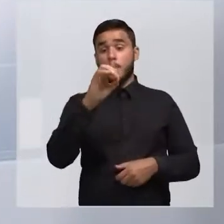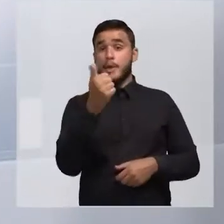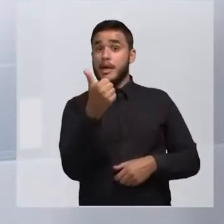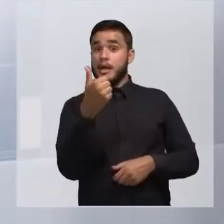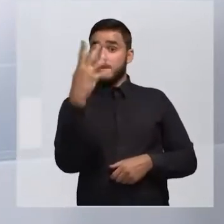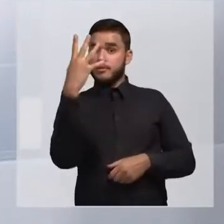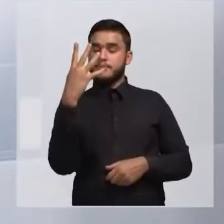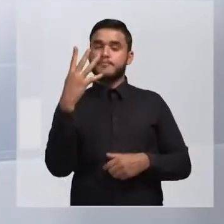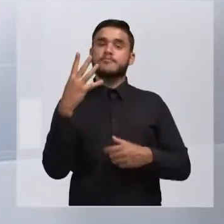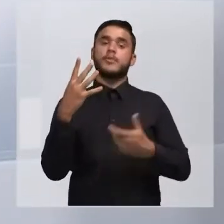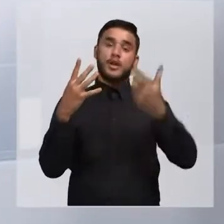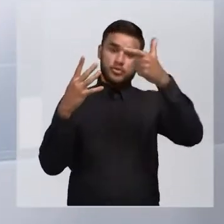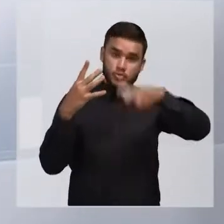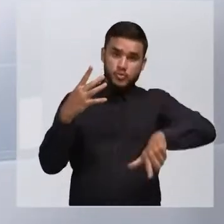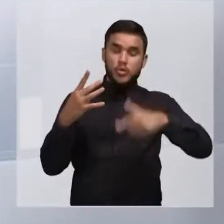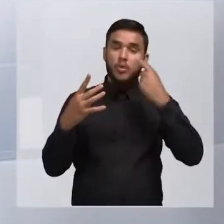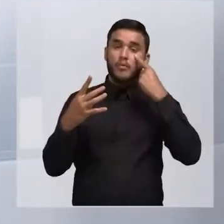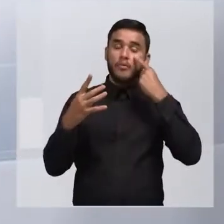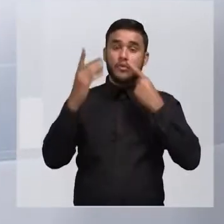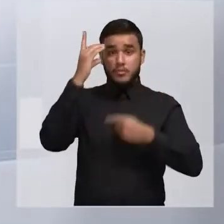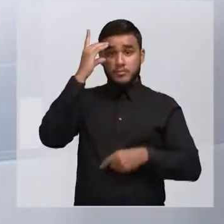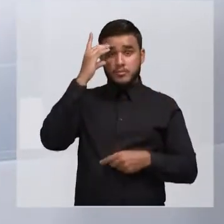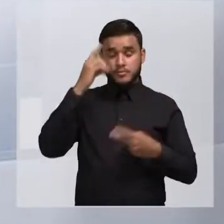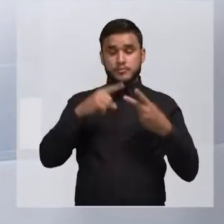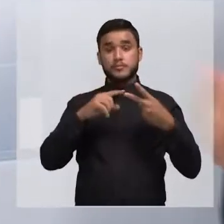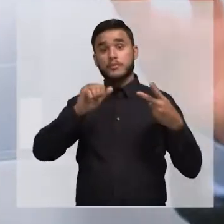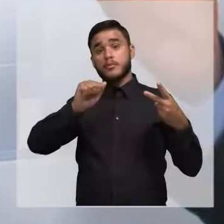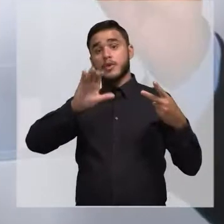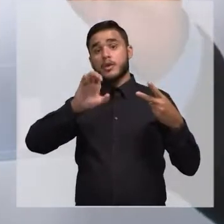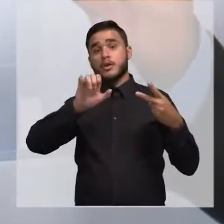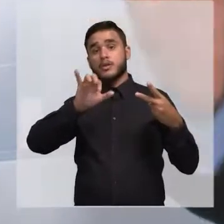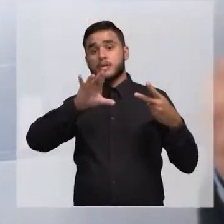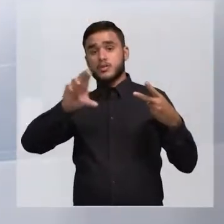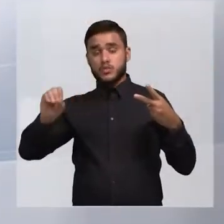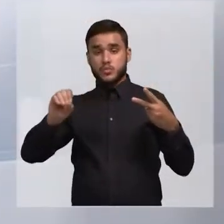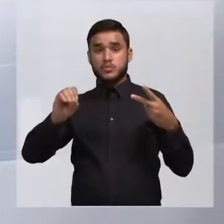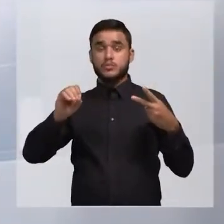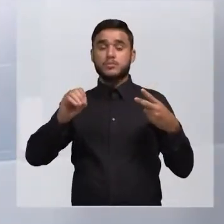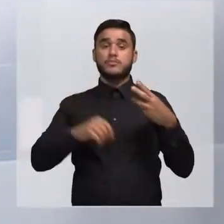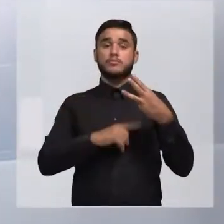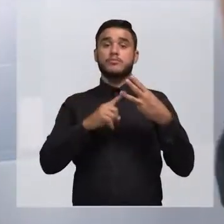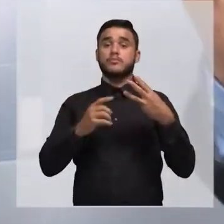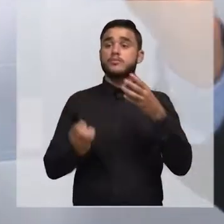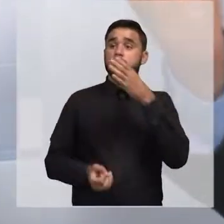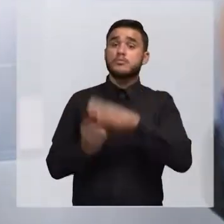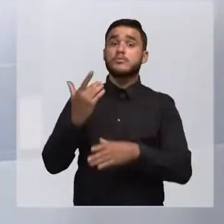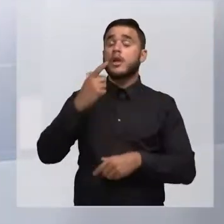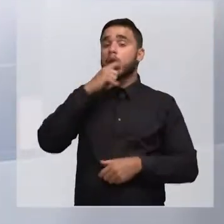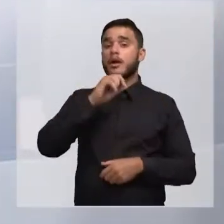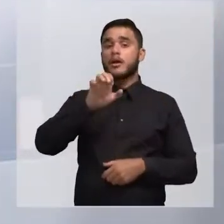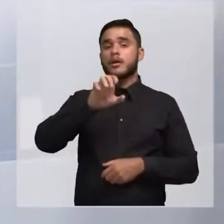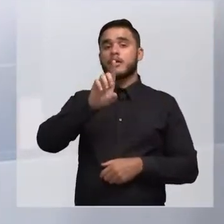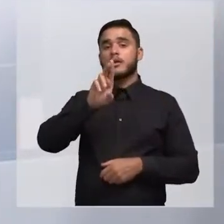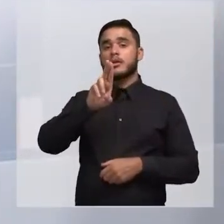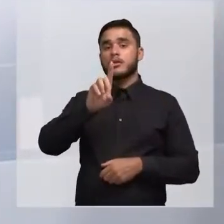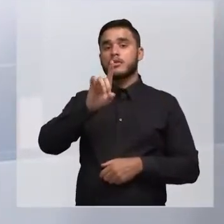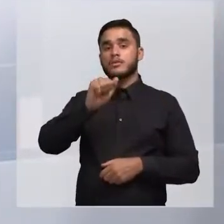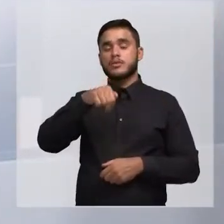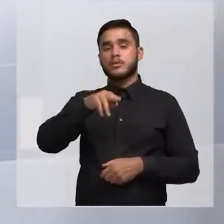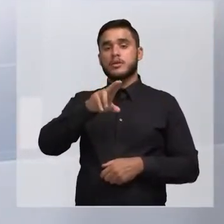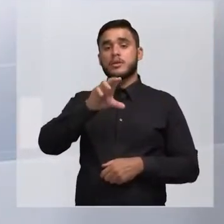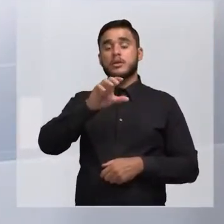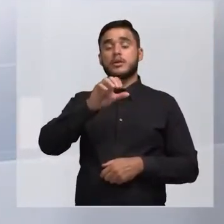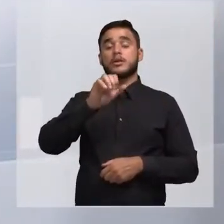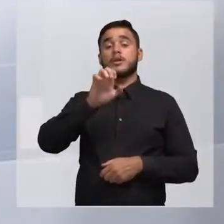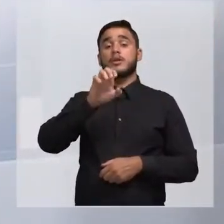vez Dilma indo para a reeleição, senador Aécio Neves pelo PSDB, e um surgimento de uma candidatura nova, que era quem? Eduardo